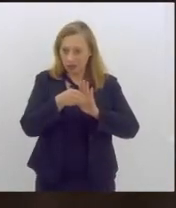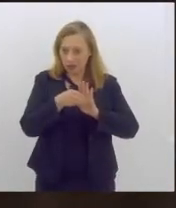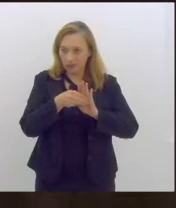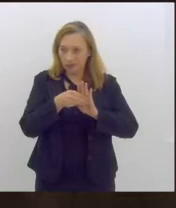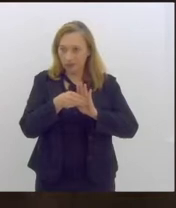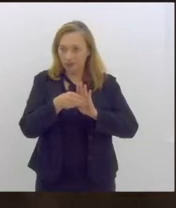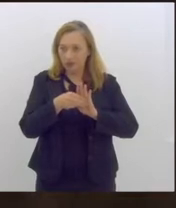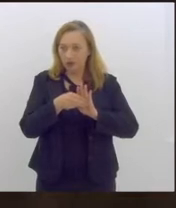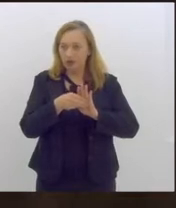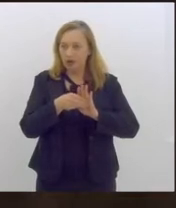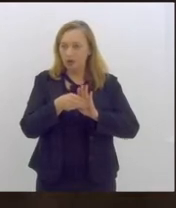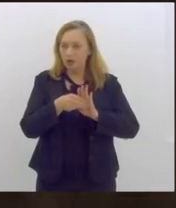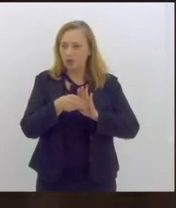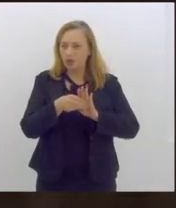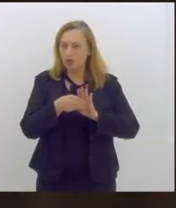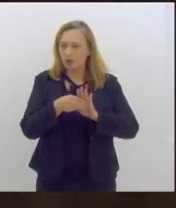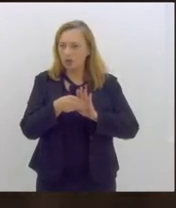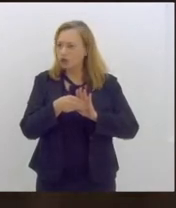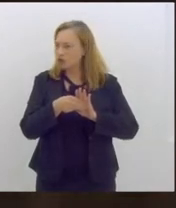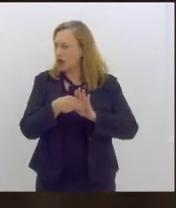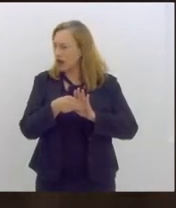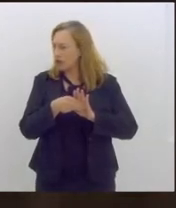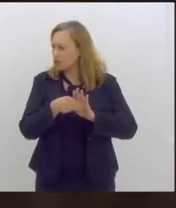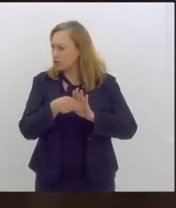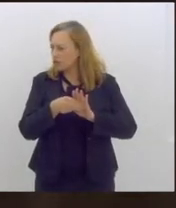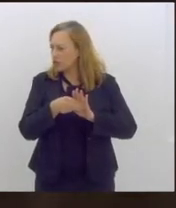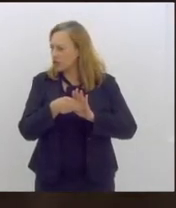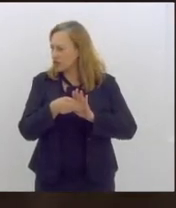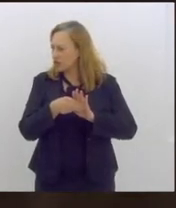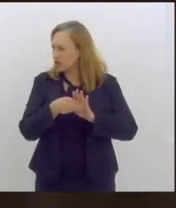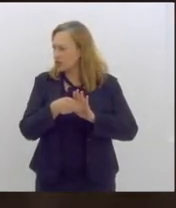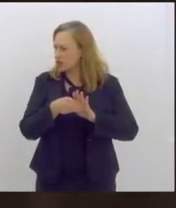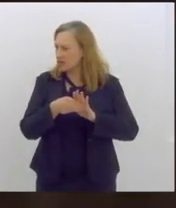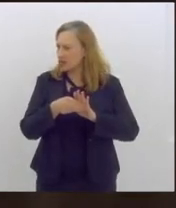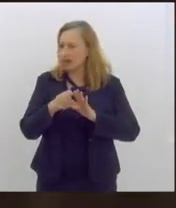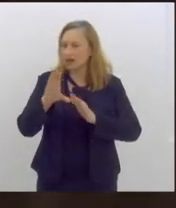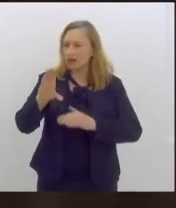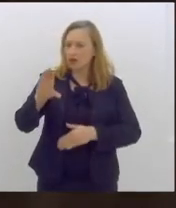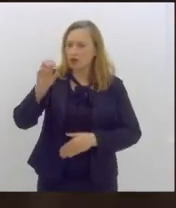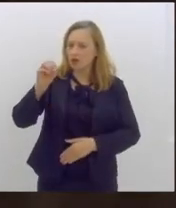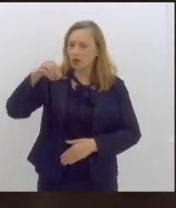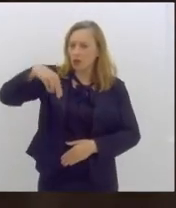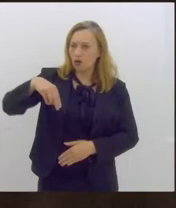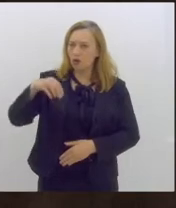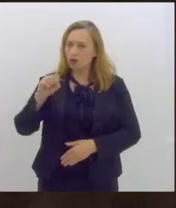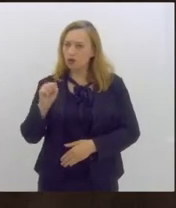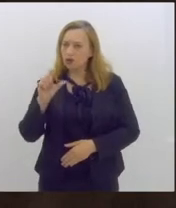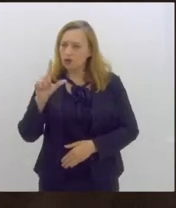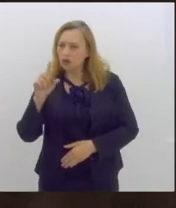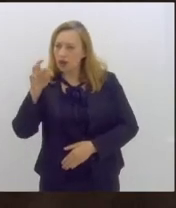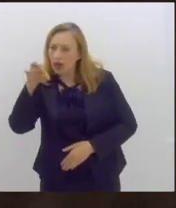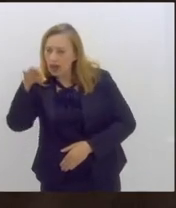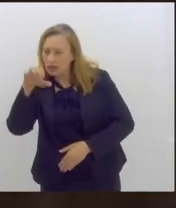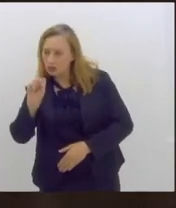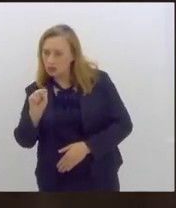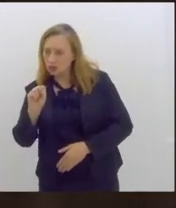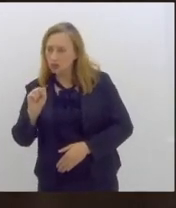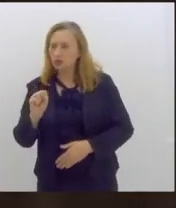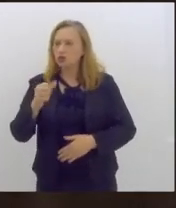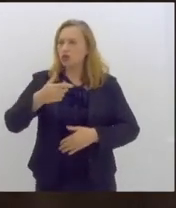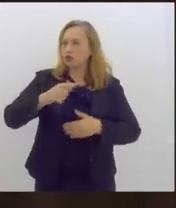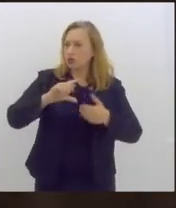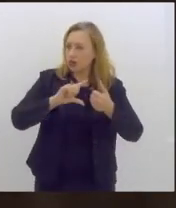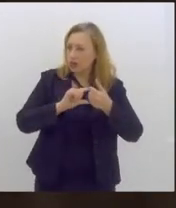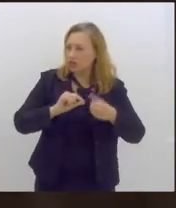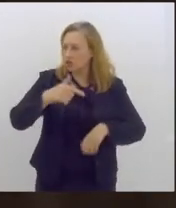e consulados da Nação rubro-negra na ementa no artigo 2º